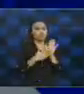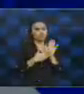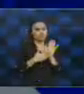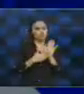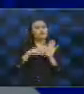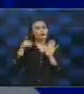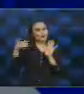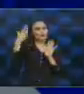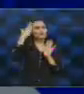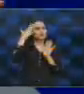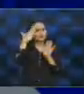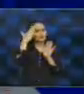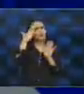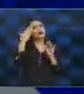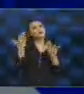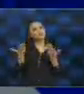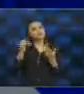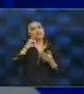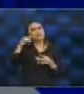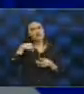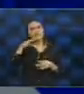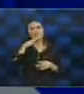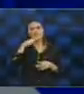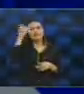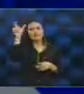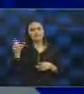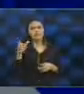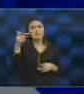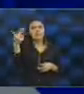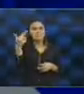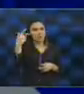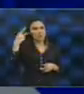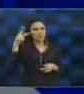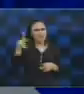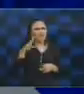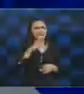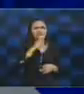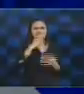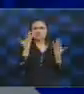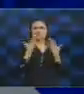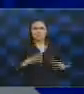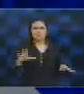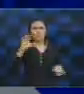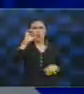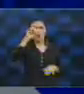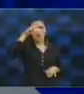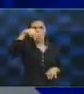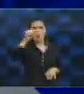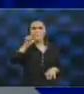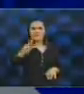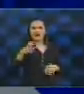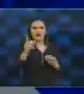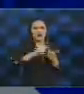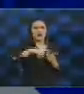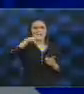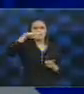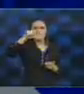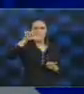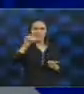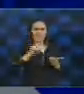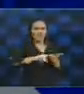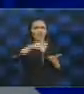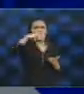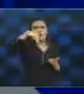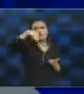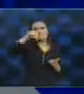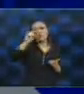deve saber, com certeza, se eu conheço o irmão dele, que é uma pessoa muito séria, deve ter horror de Omar Aziz, de Melo, de Mohamed. Ele